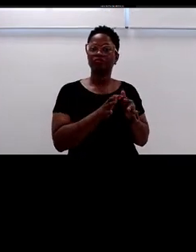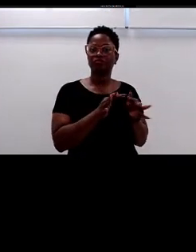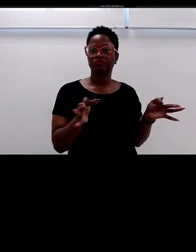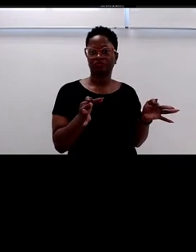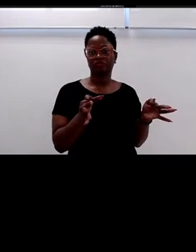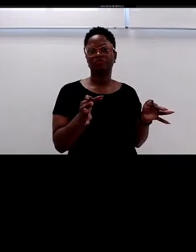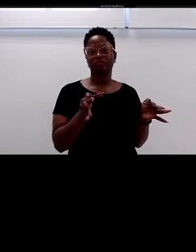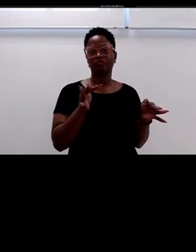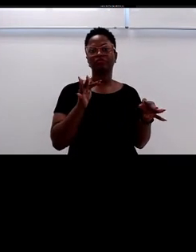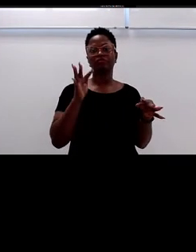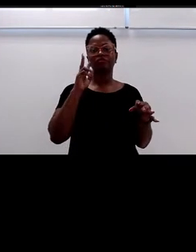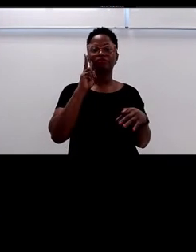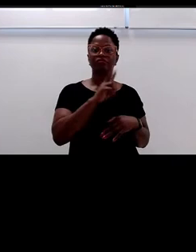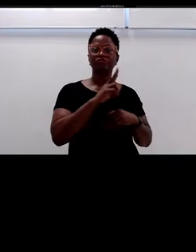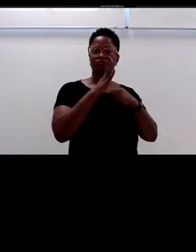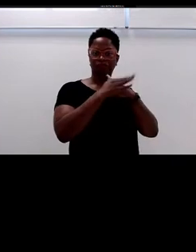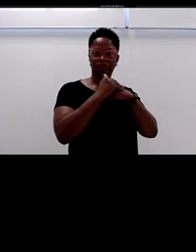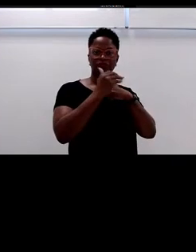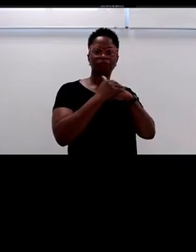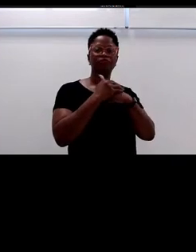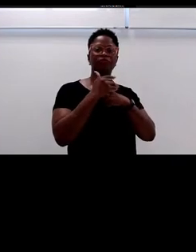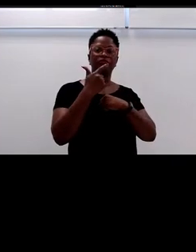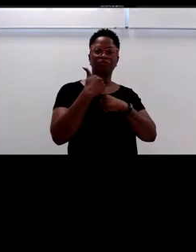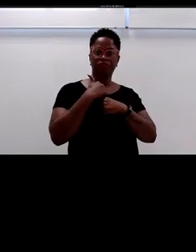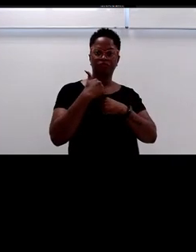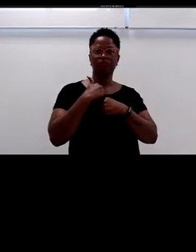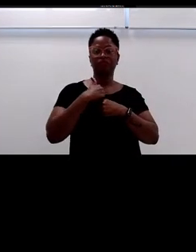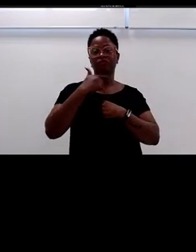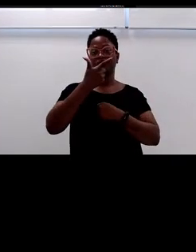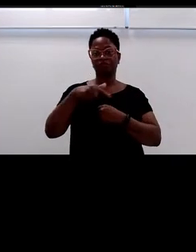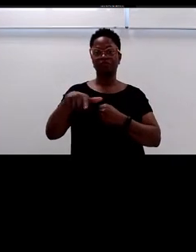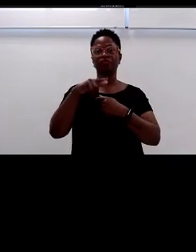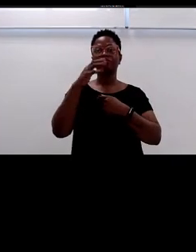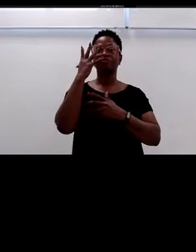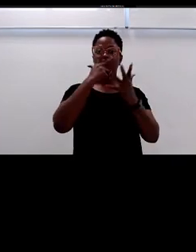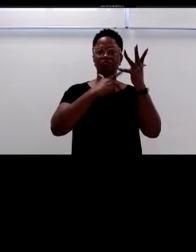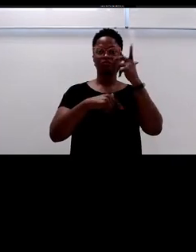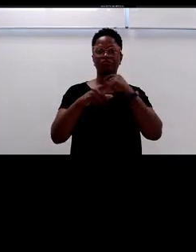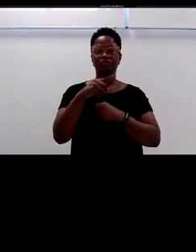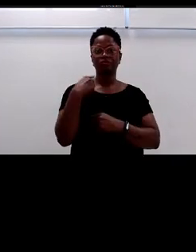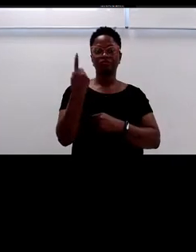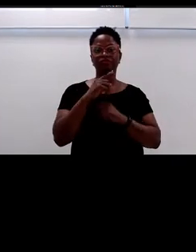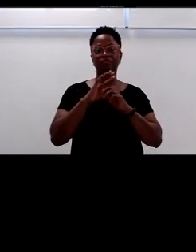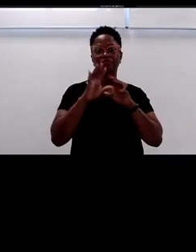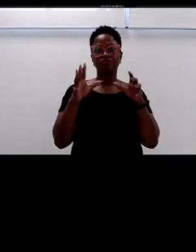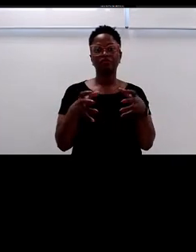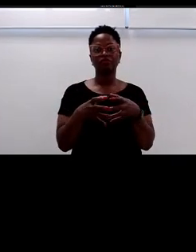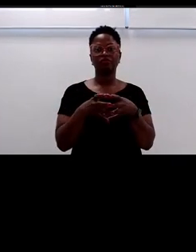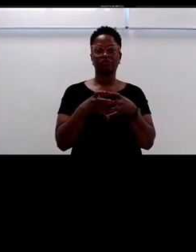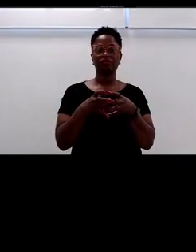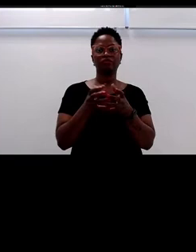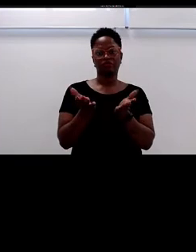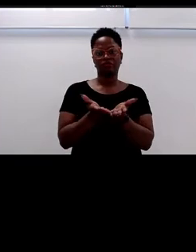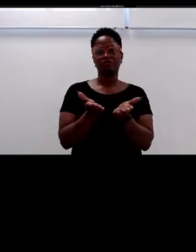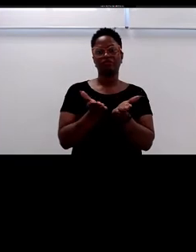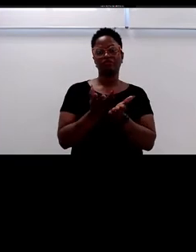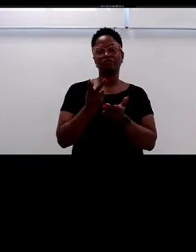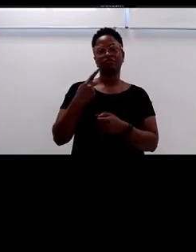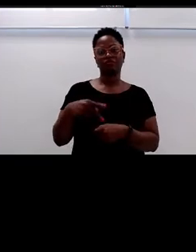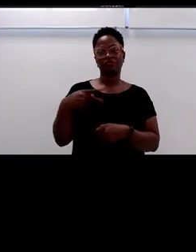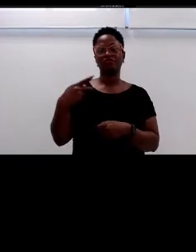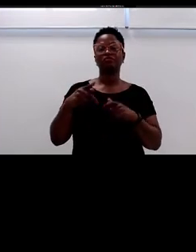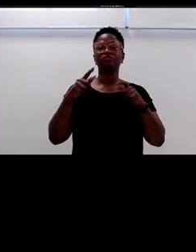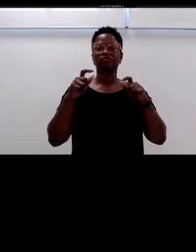olhado com carinho. Isso traz mais uma beleza para nossa comunidade cristã, aqui de São Jerônimo e Emiliano.